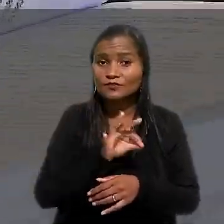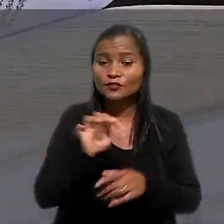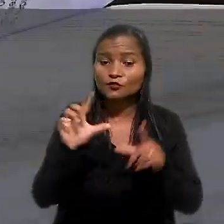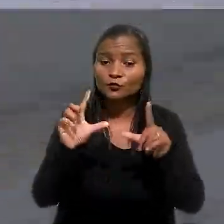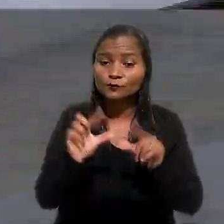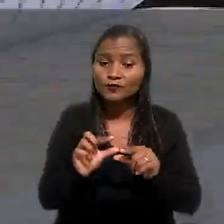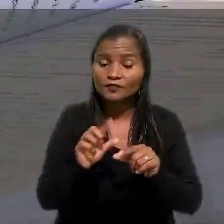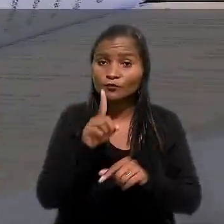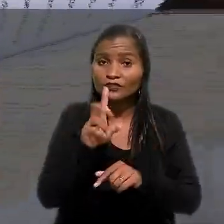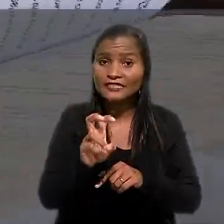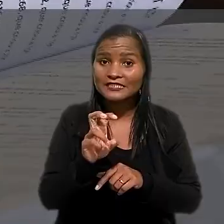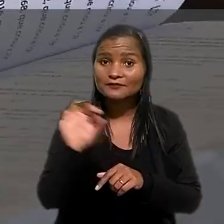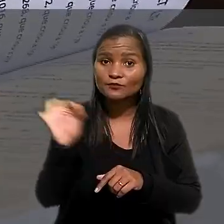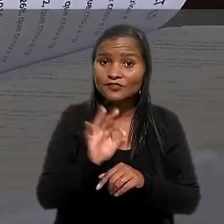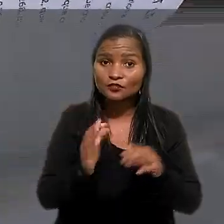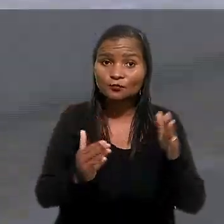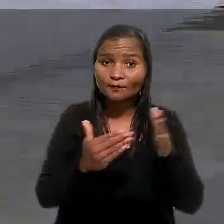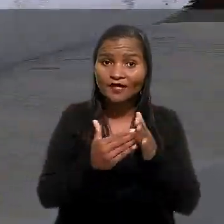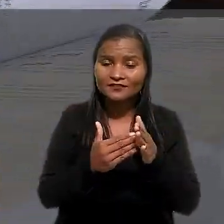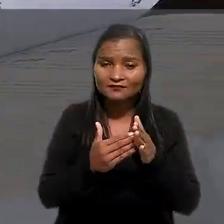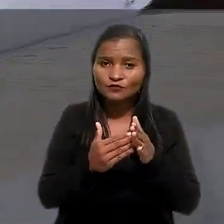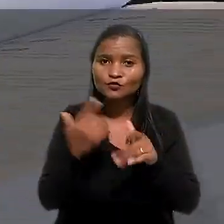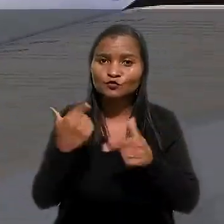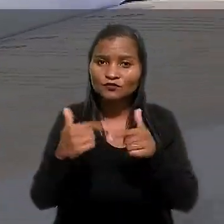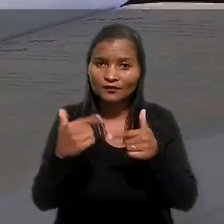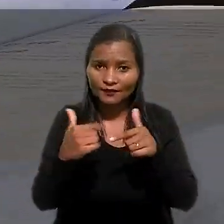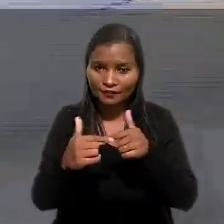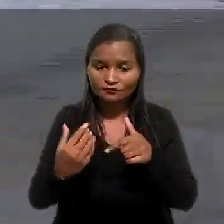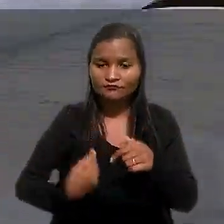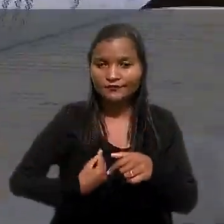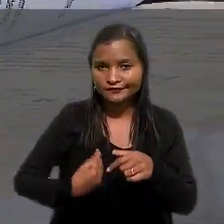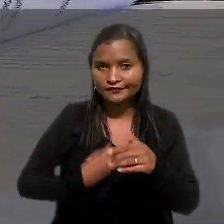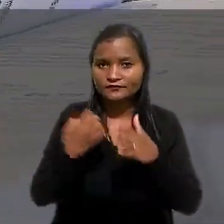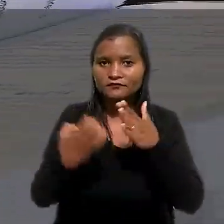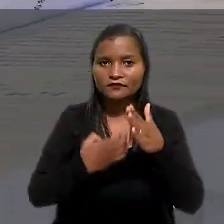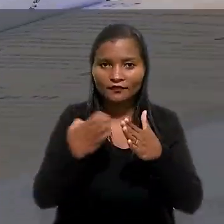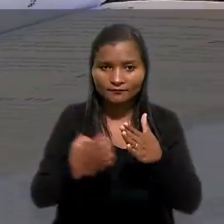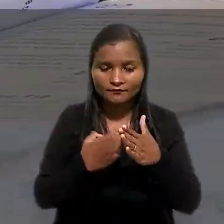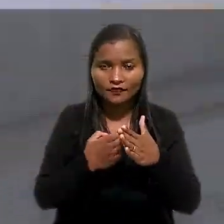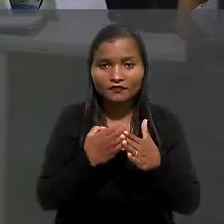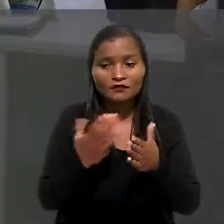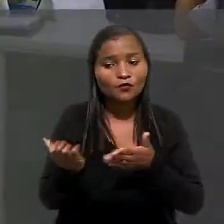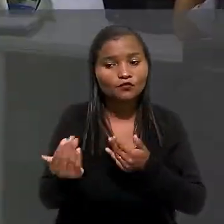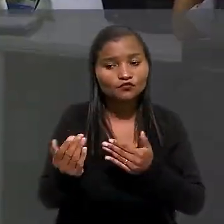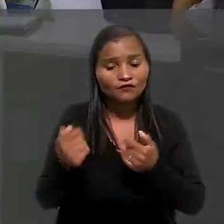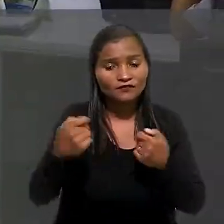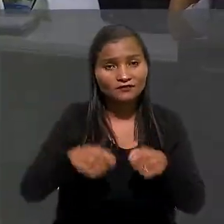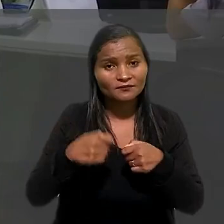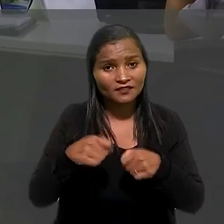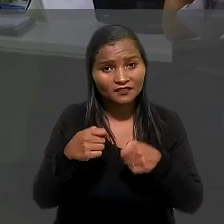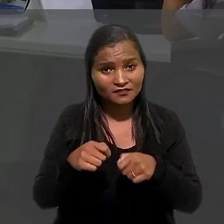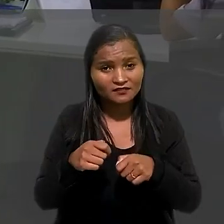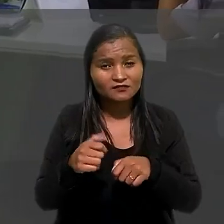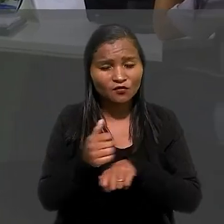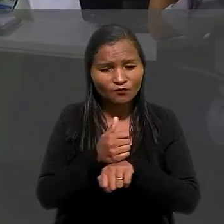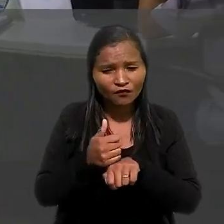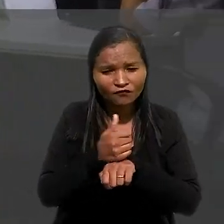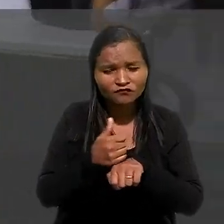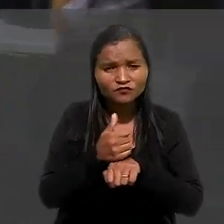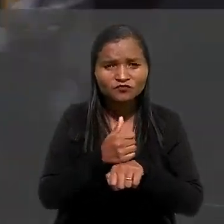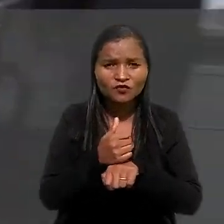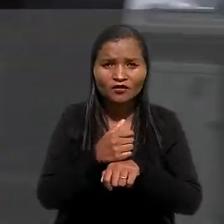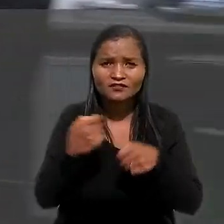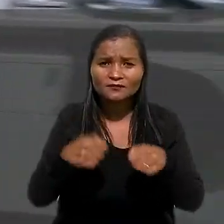equivalente a 5% no mínimo e 15% no máximo dos trabalhadores existentes na empresa. Os jovens precisam